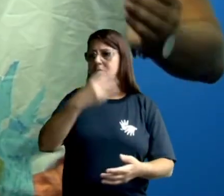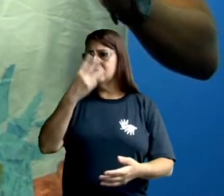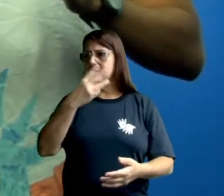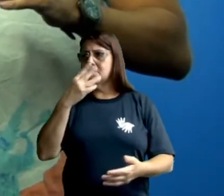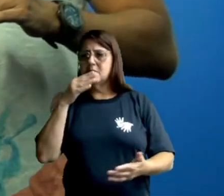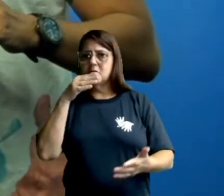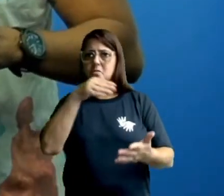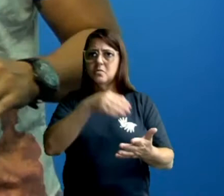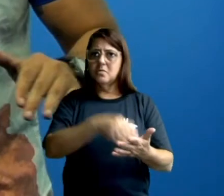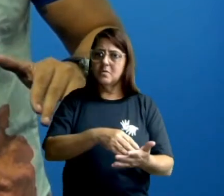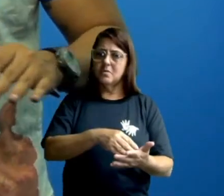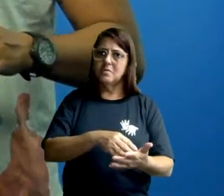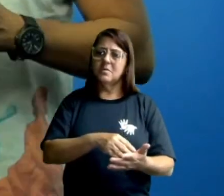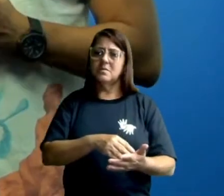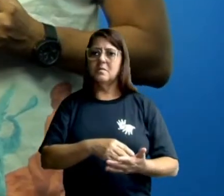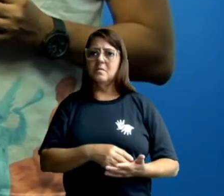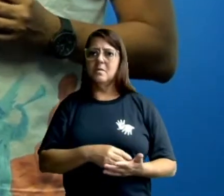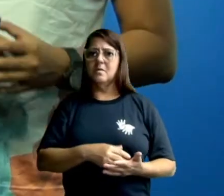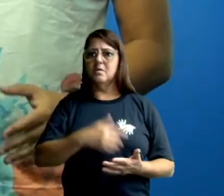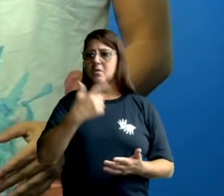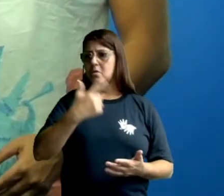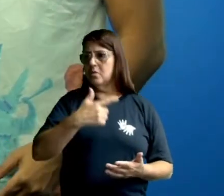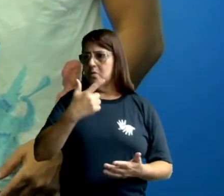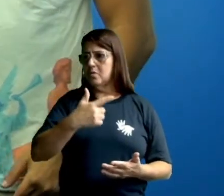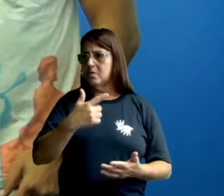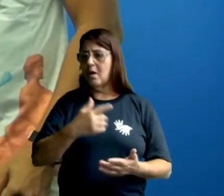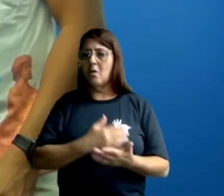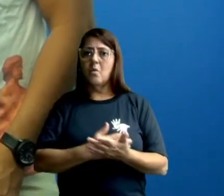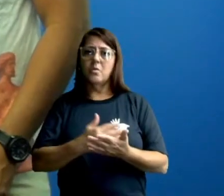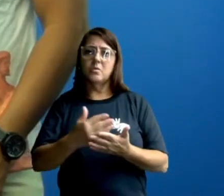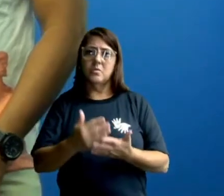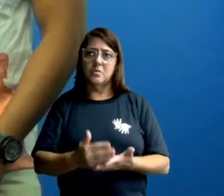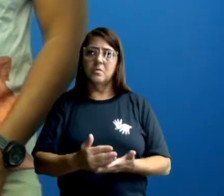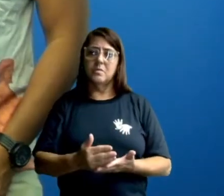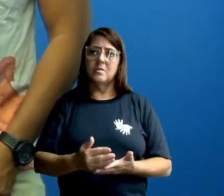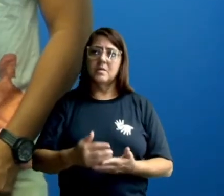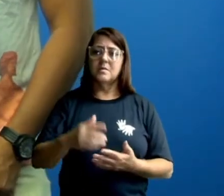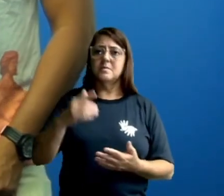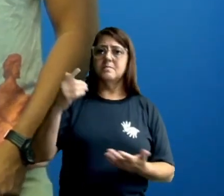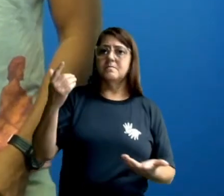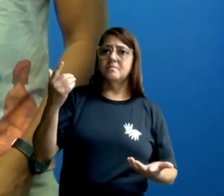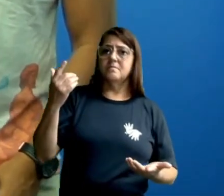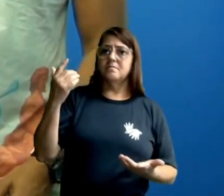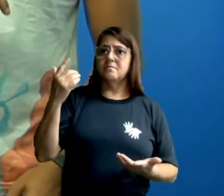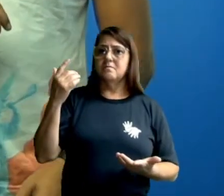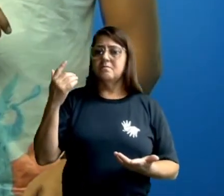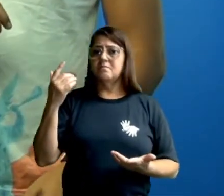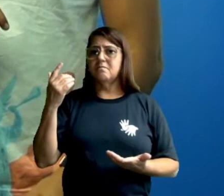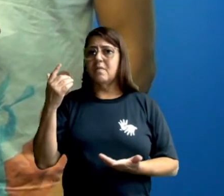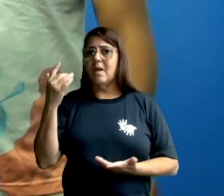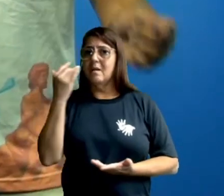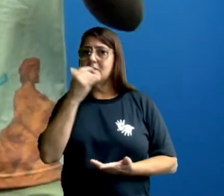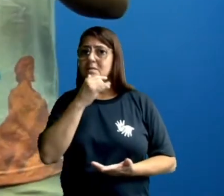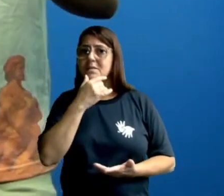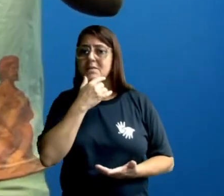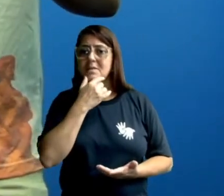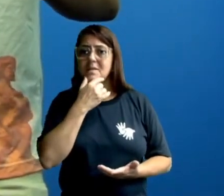fase vai ser a derrocata do eixo. É quando a Itália ela acaba